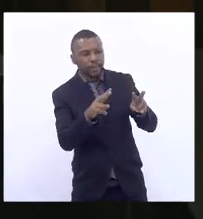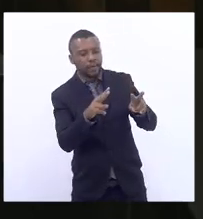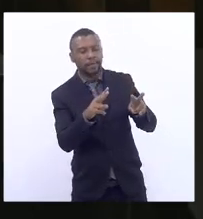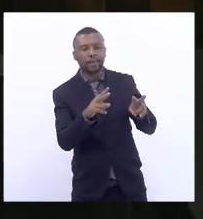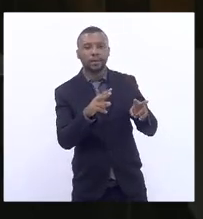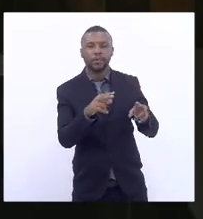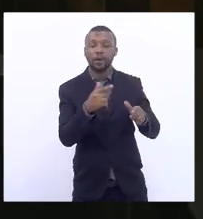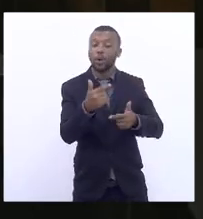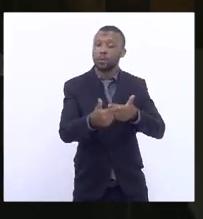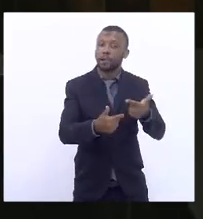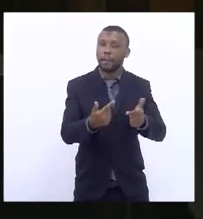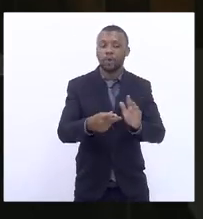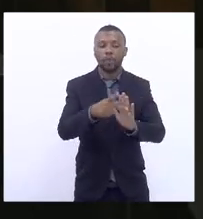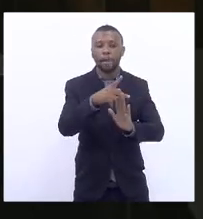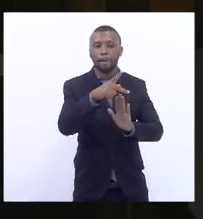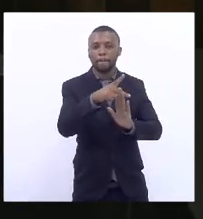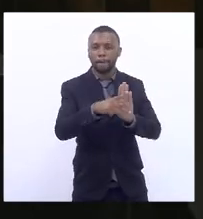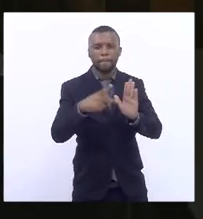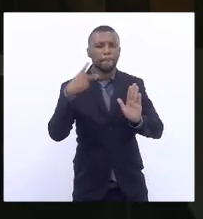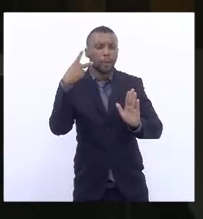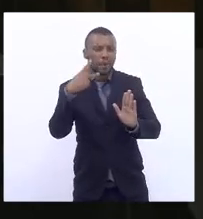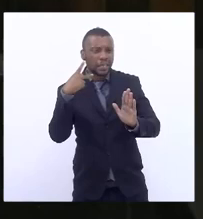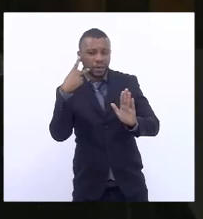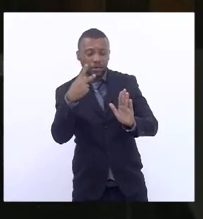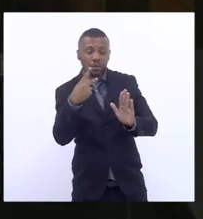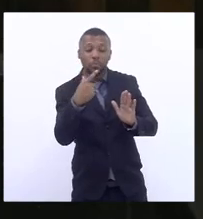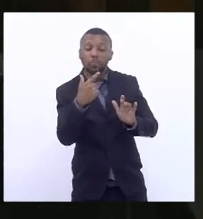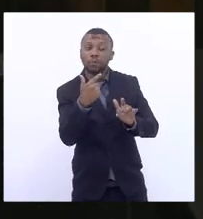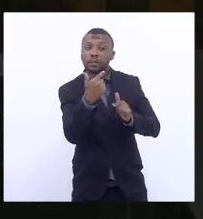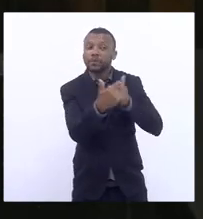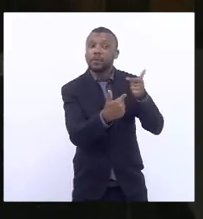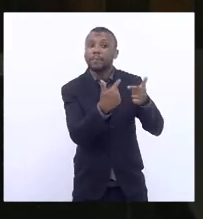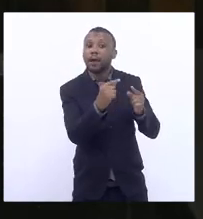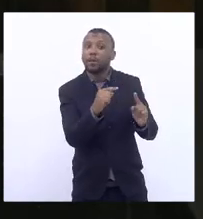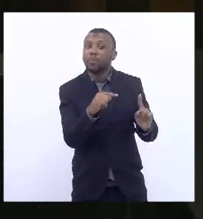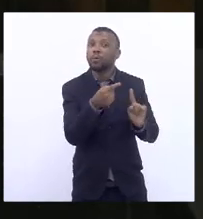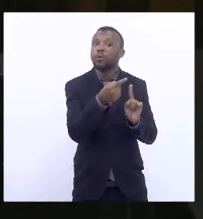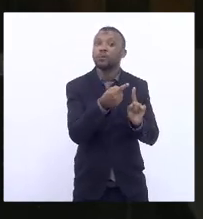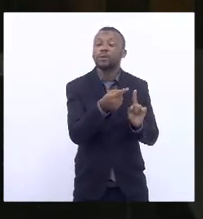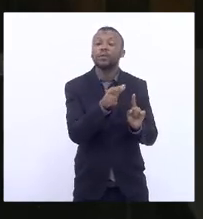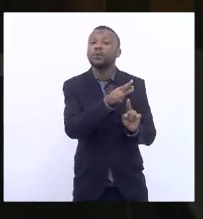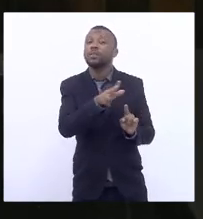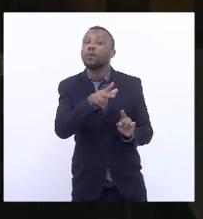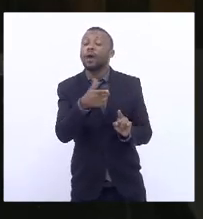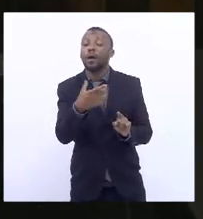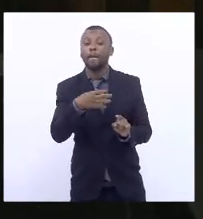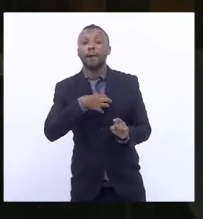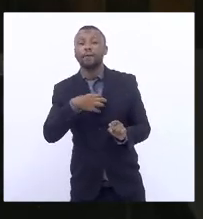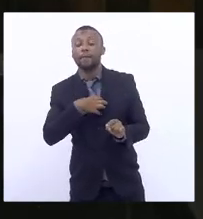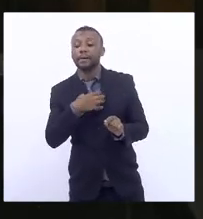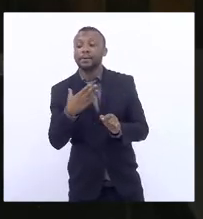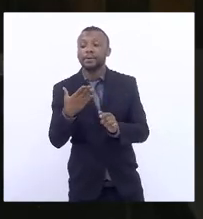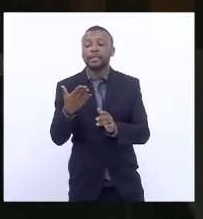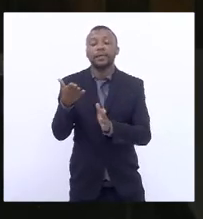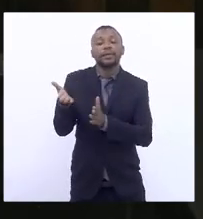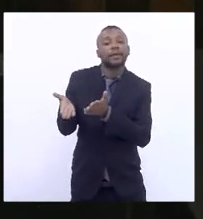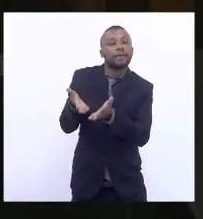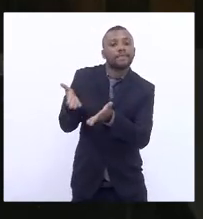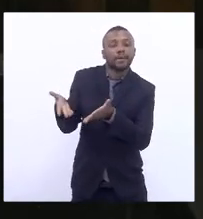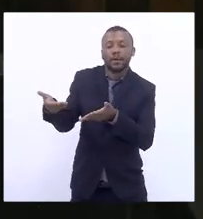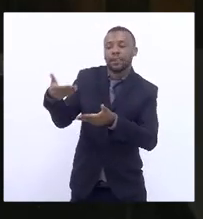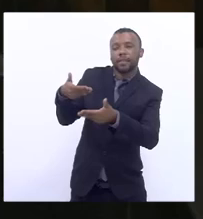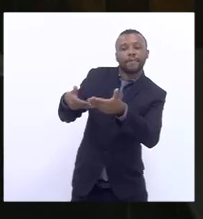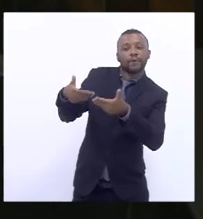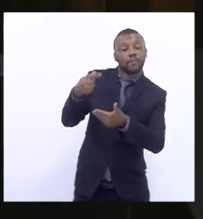o trabalho político como um serviço aos outros e não como uma forma de se servir. Então, essa ideia de que todo mundo